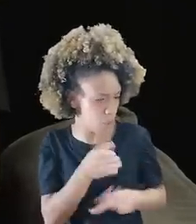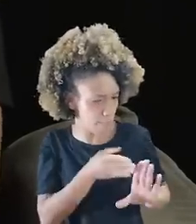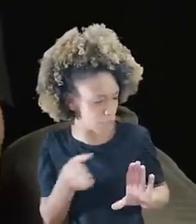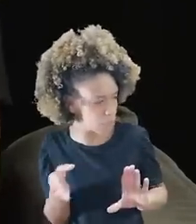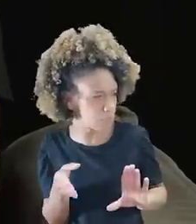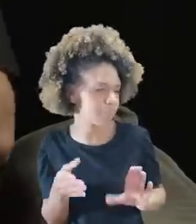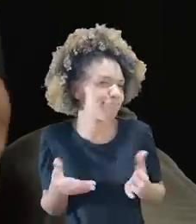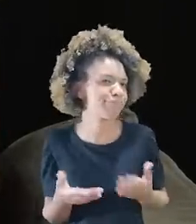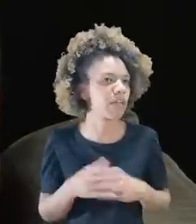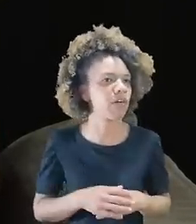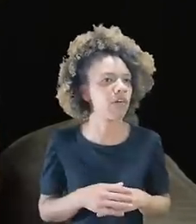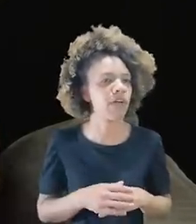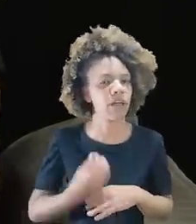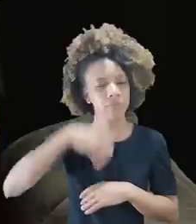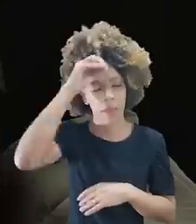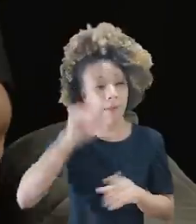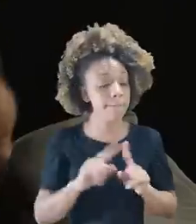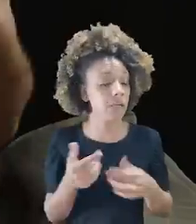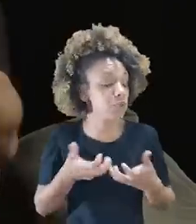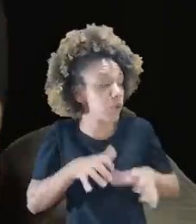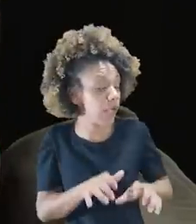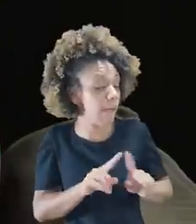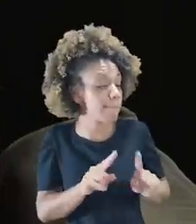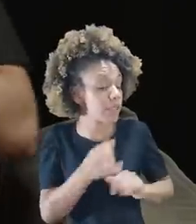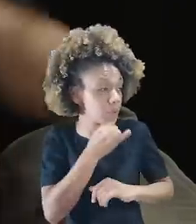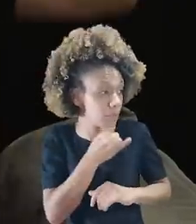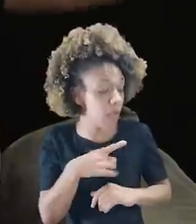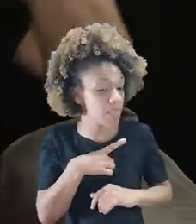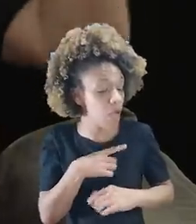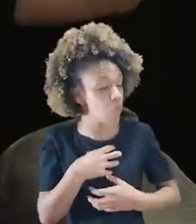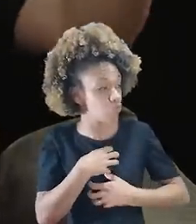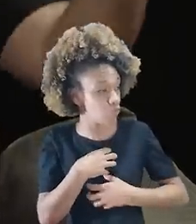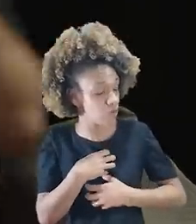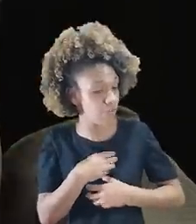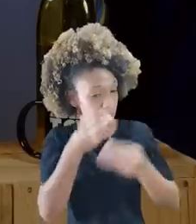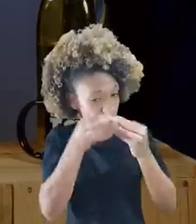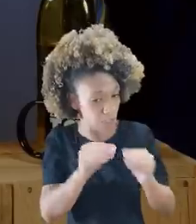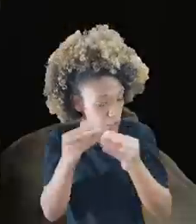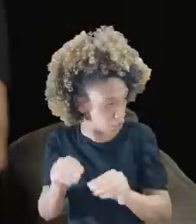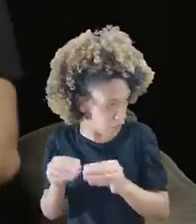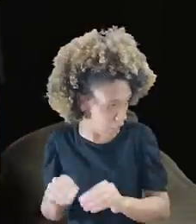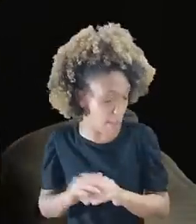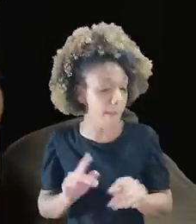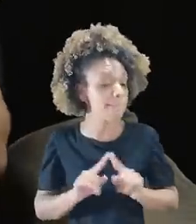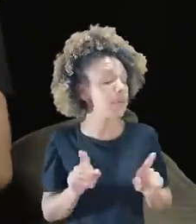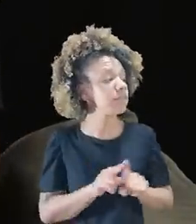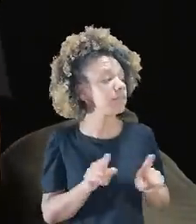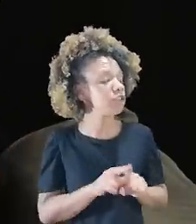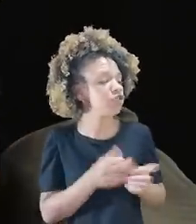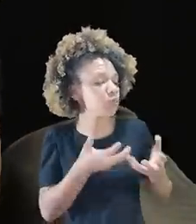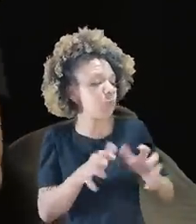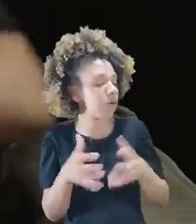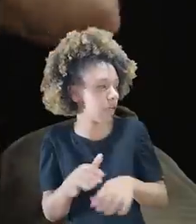sobre tudo porque se você ficar sabendo sobre tudo porque ignorância não é burrice ignorância é ignorar né burrice é uma outra condição ignorância é tipo assim eu não quero saber